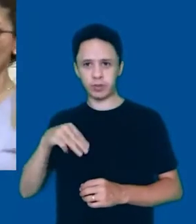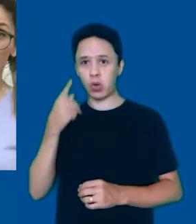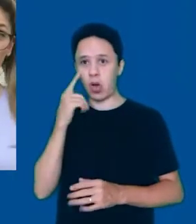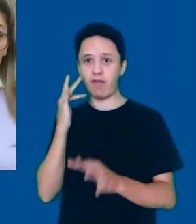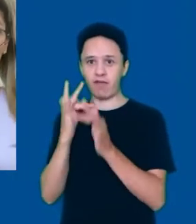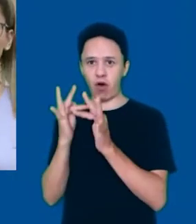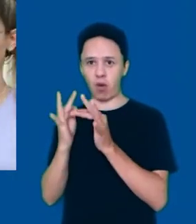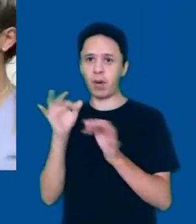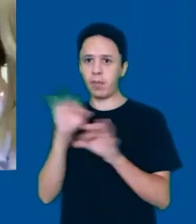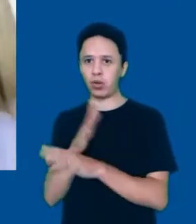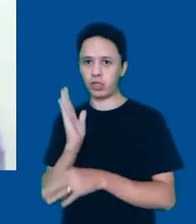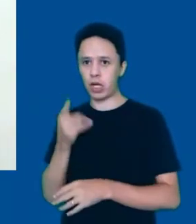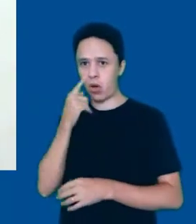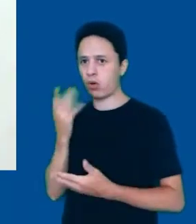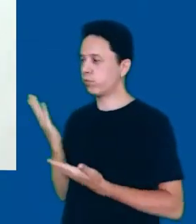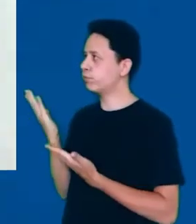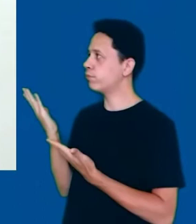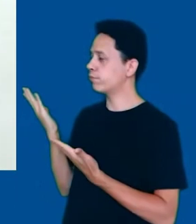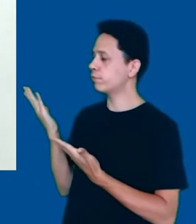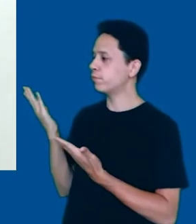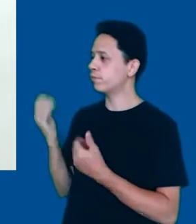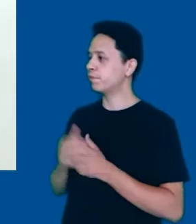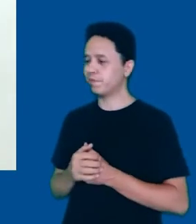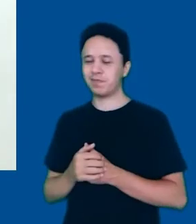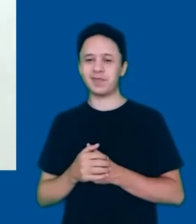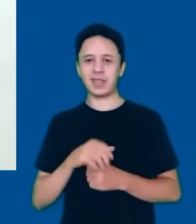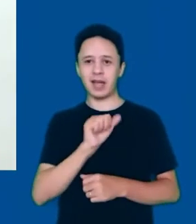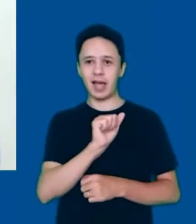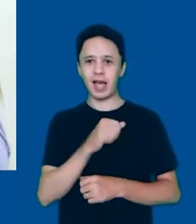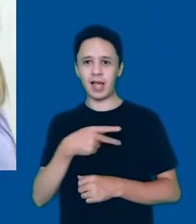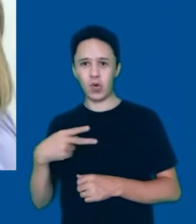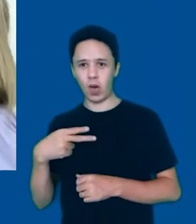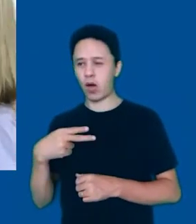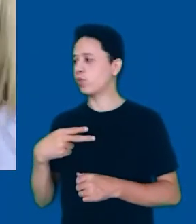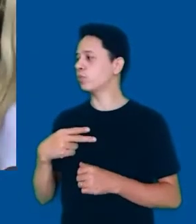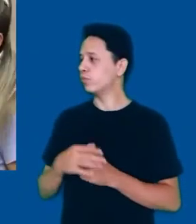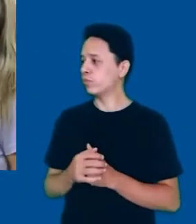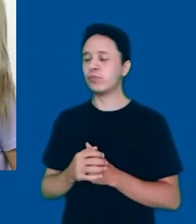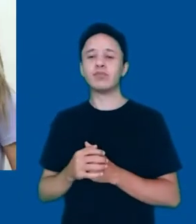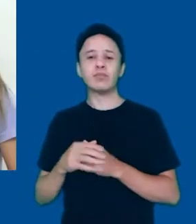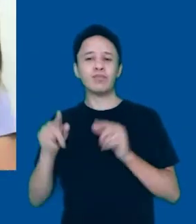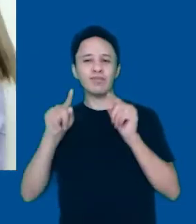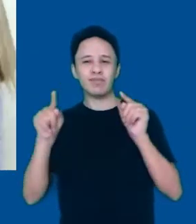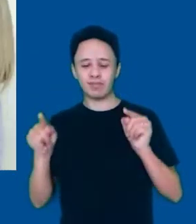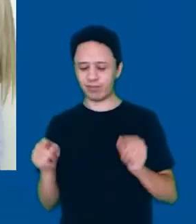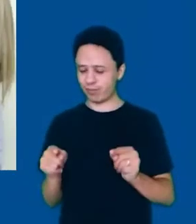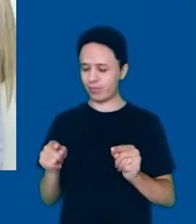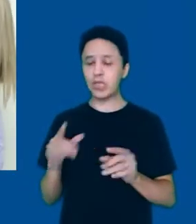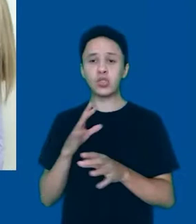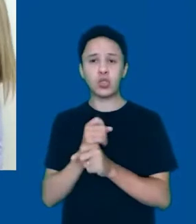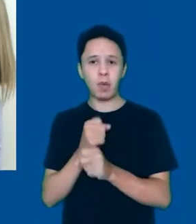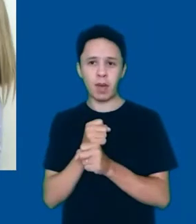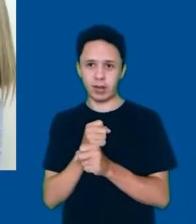a fórmula aqui para você, tá? Então, vai ser a área igual... Primeiro eu devo somar as duas bases. Gente, não precisa montar